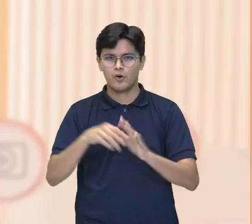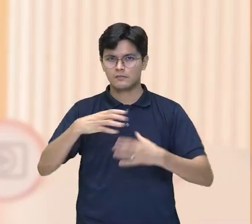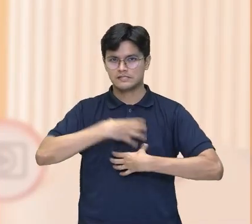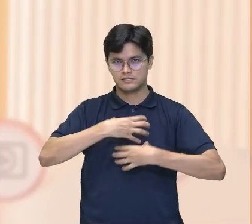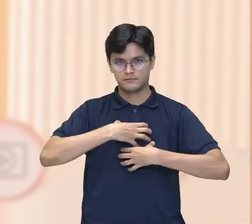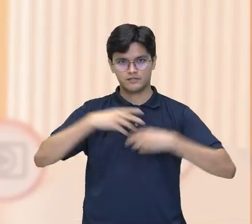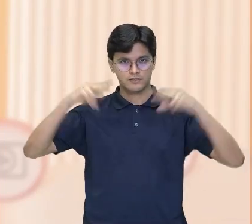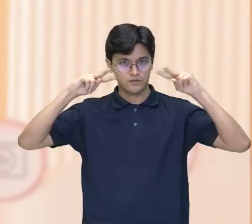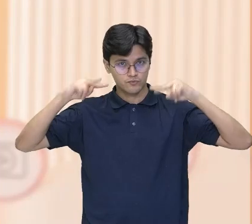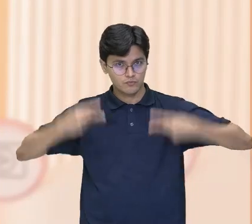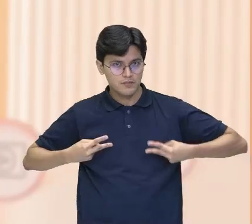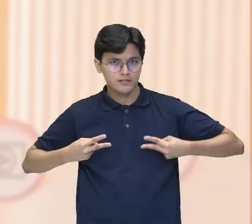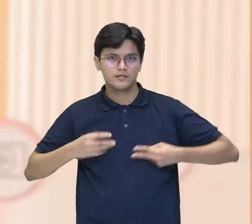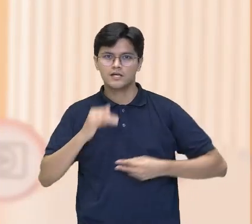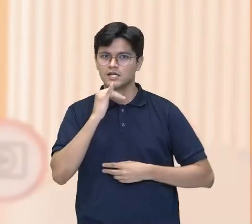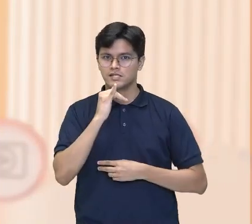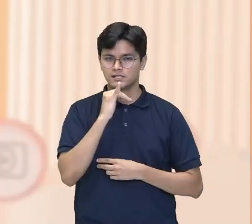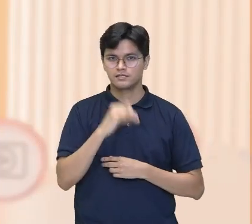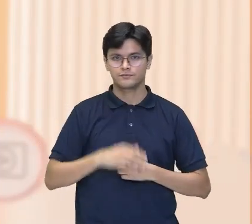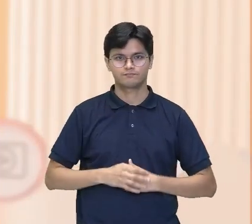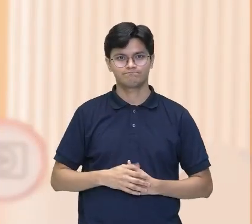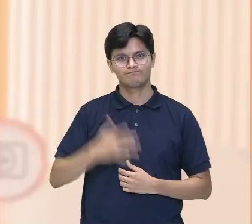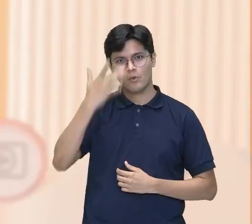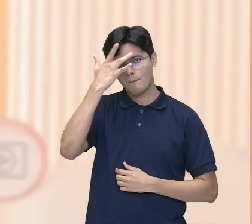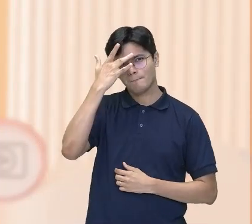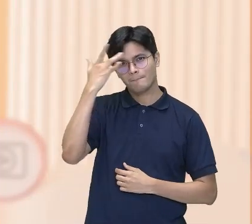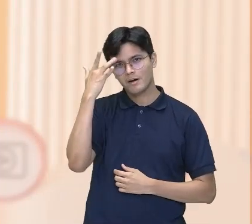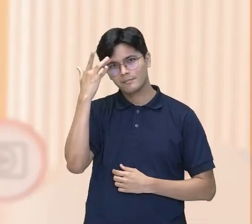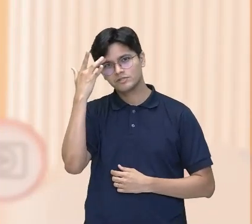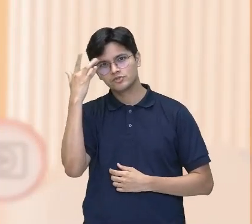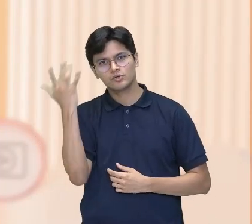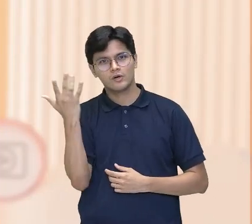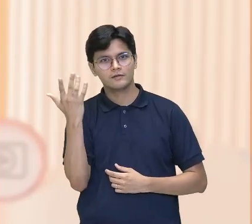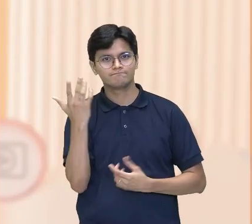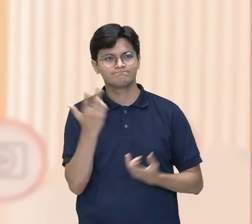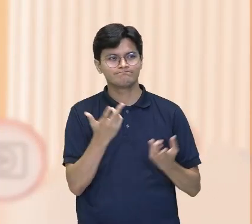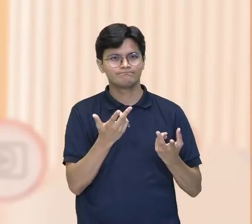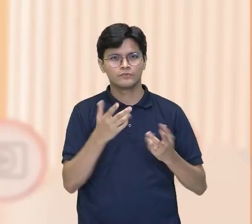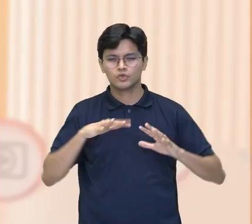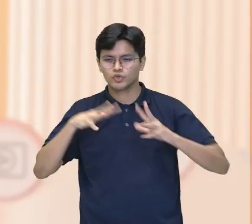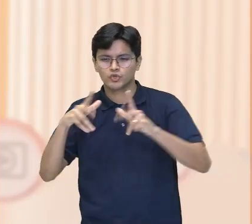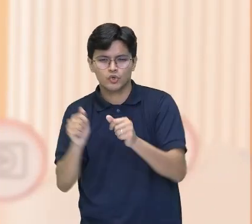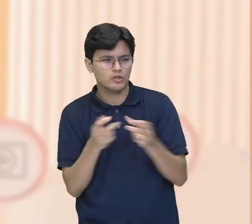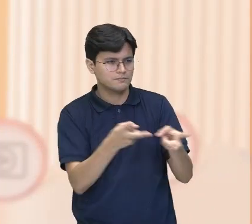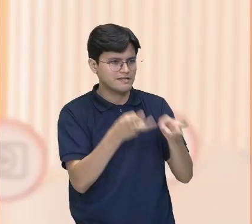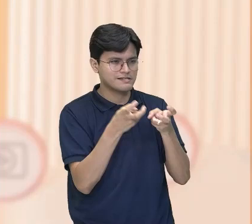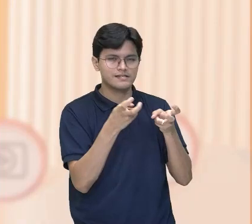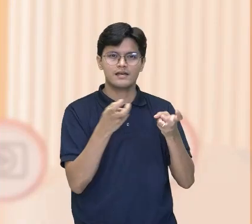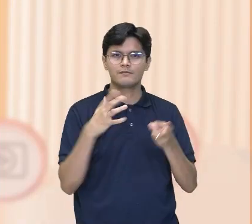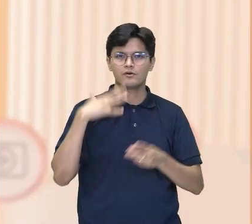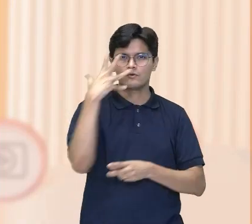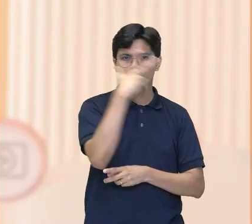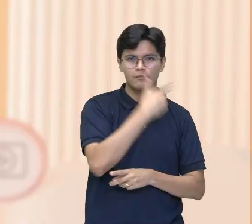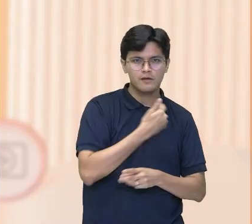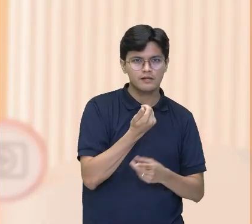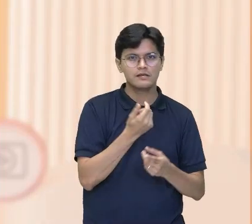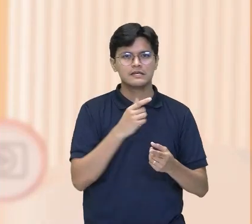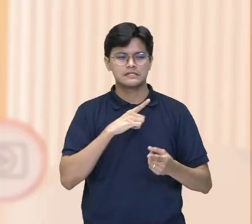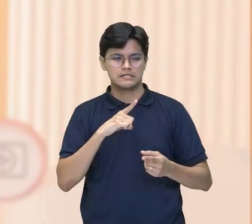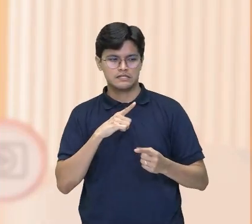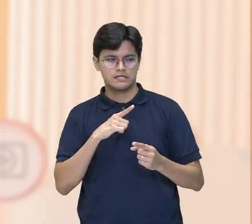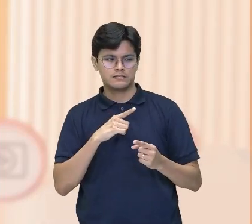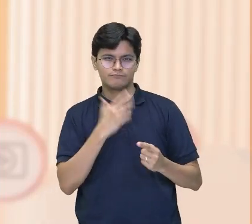uma pintura, não é todo mundo que vê a beleza, consegue perceber a beleza que está ali nas harmonias,